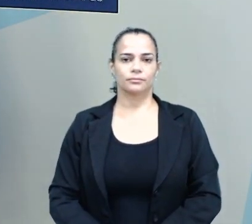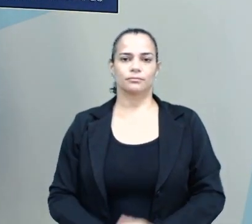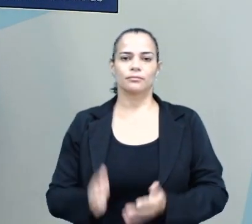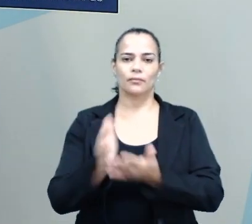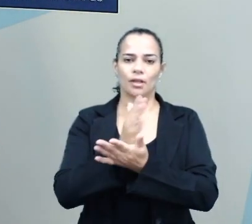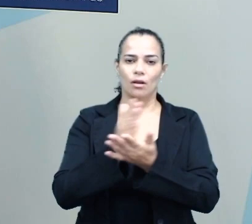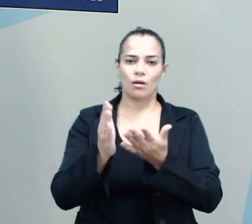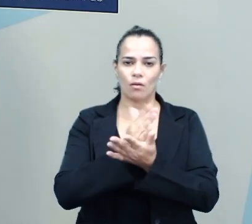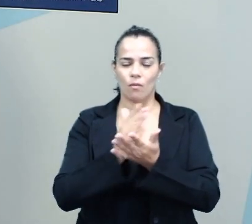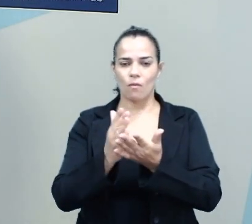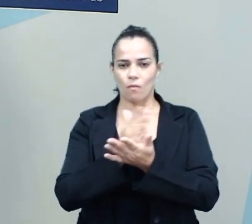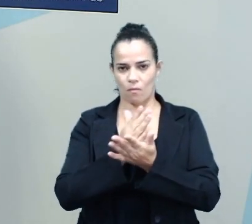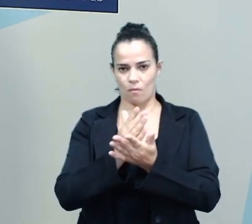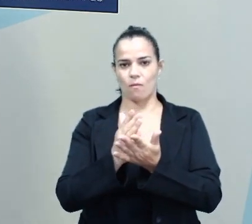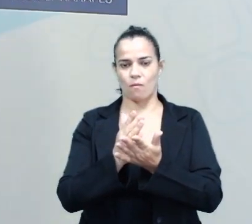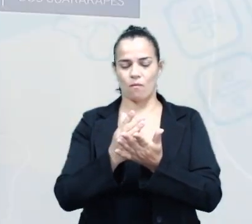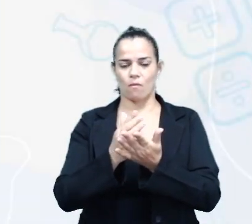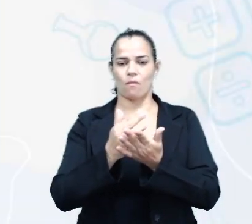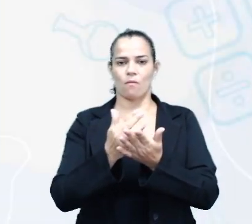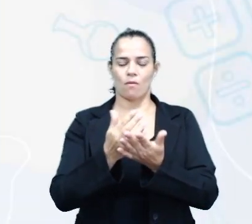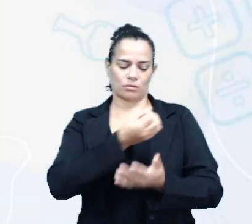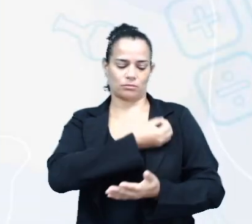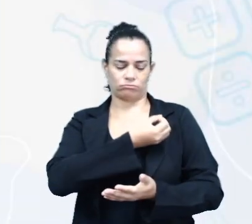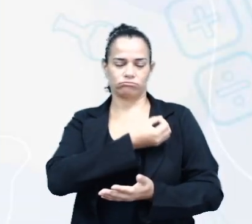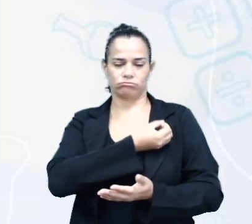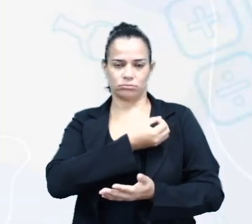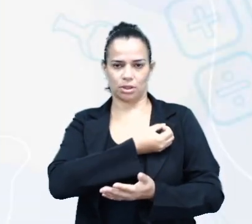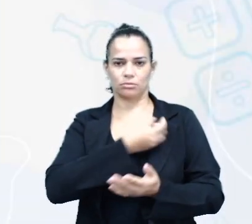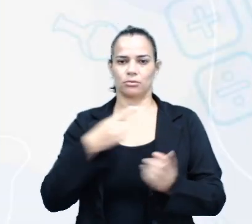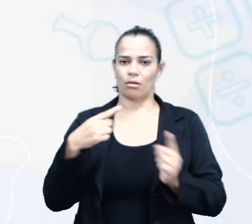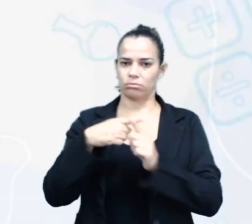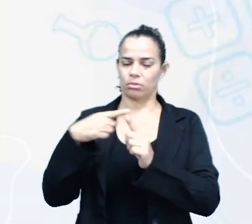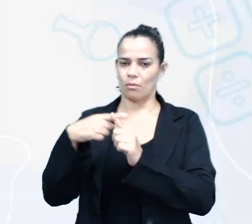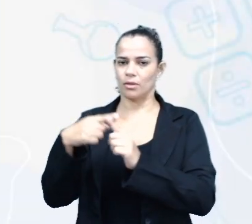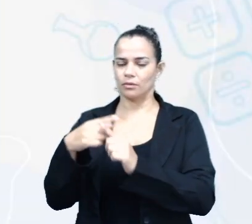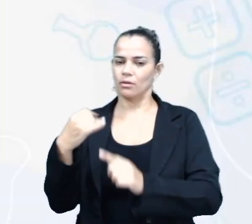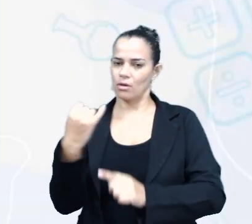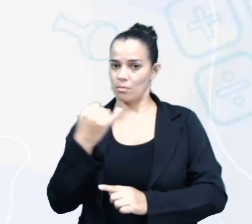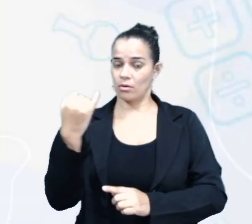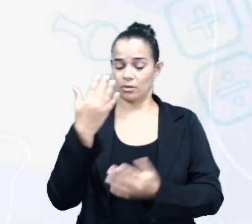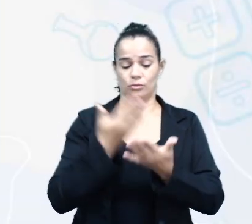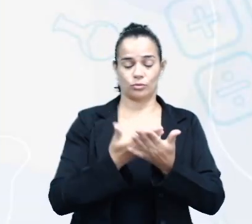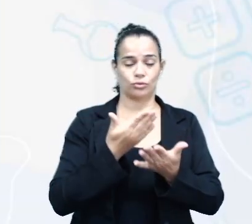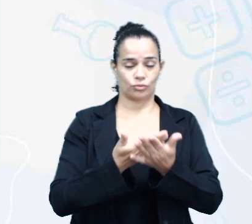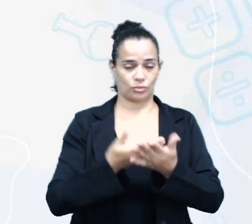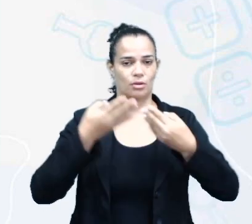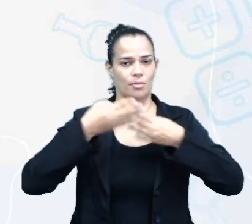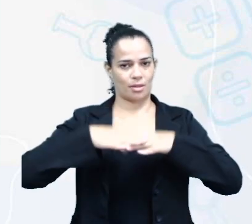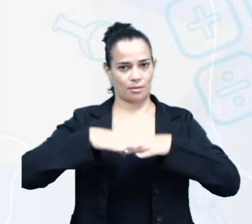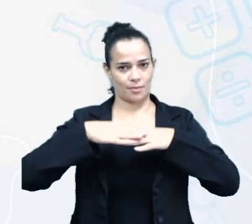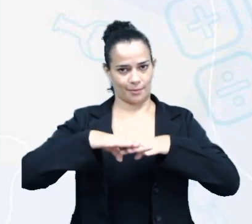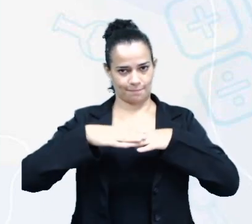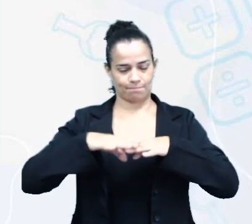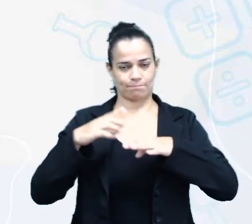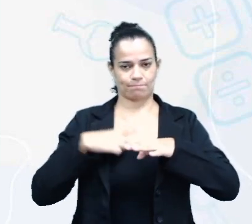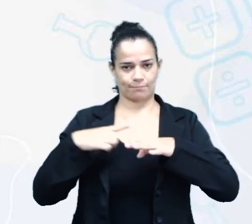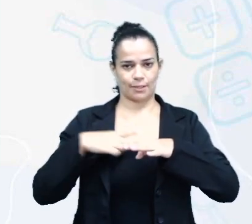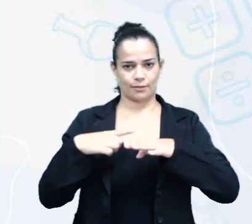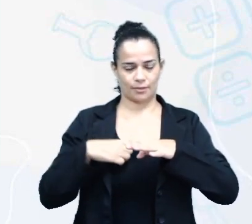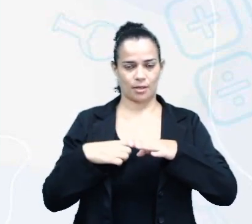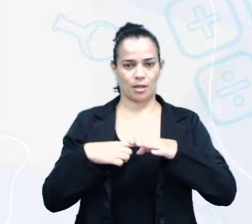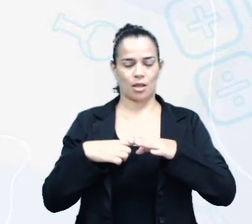Algumas propriedades são importantes no desenvolvimento do estudo da matemática. Então, nós temos as propriedades